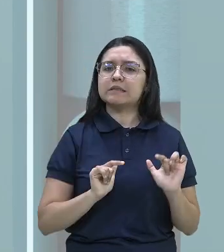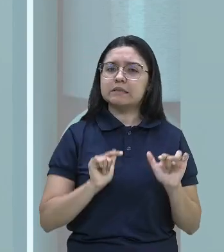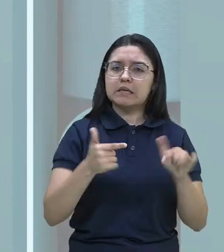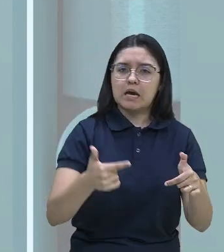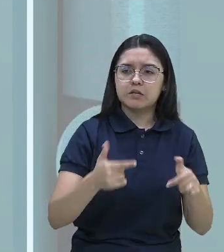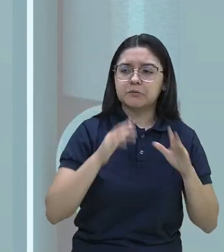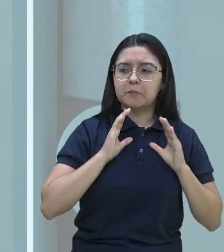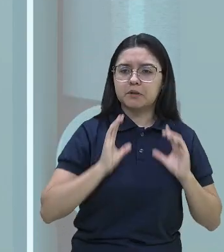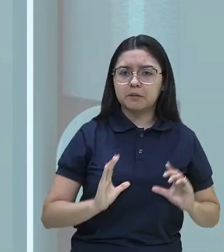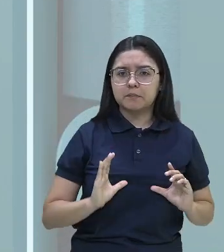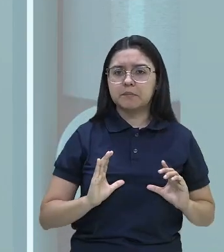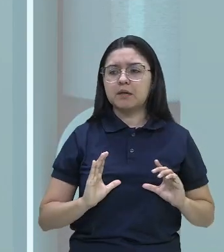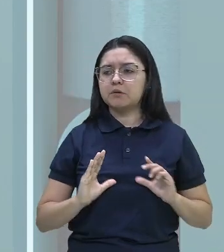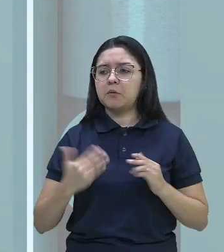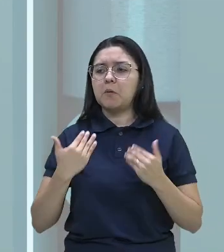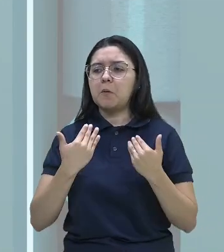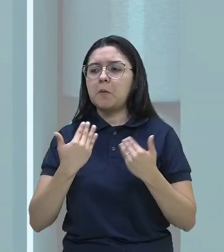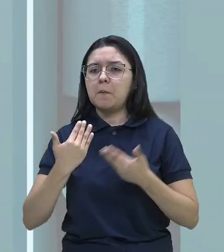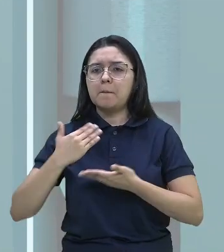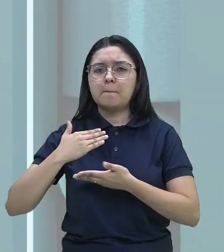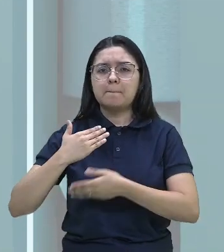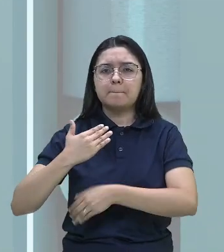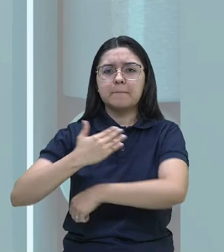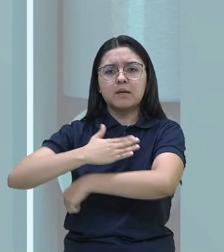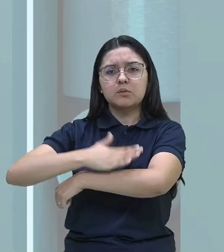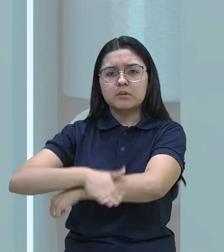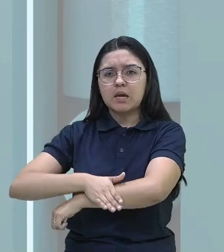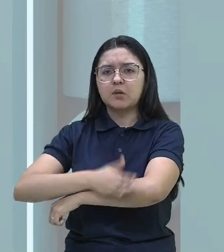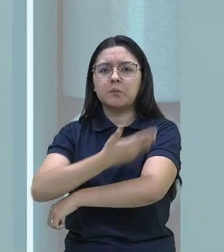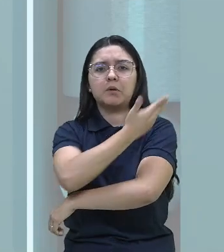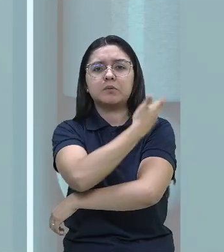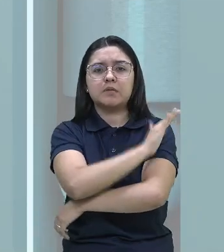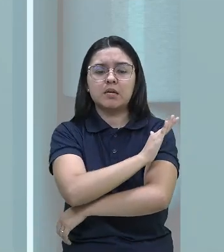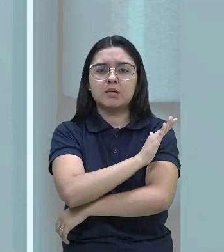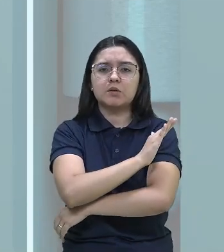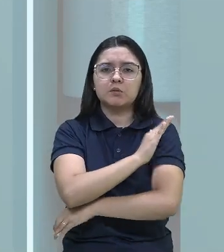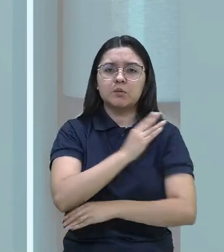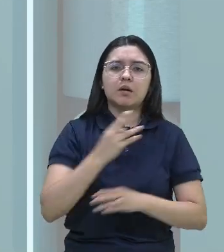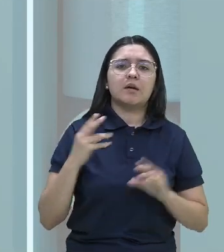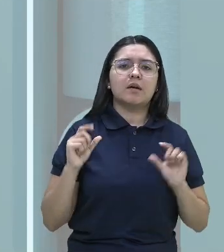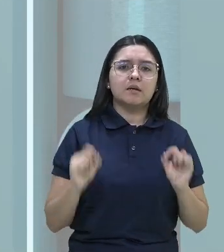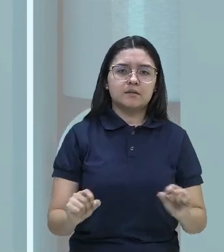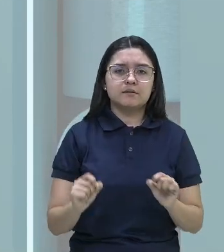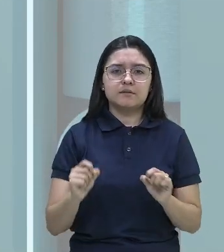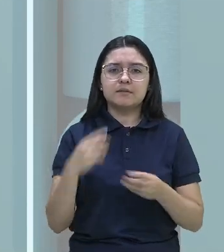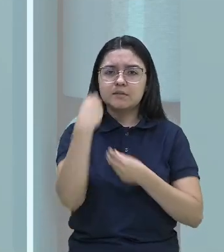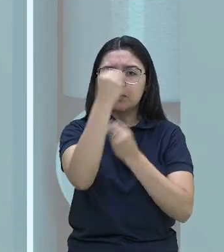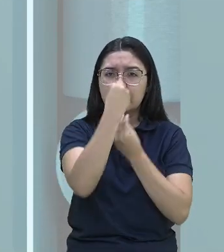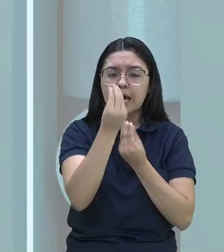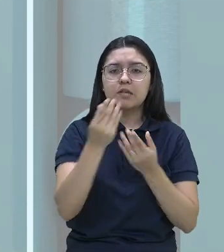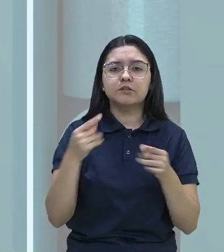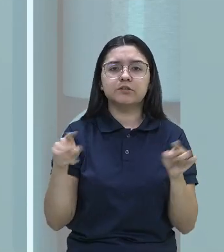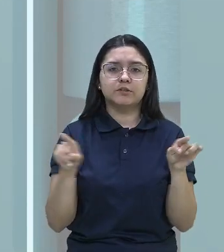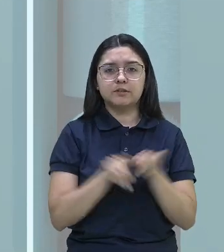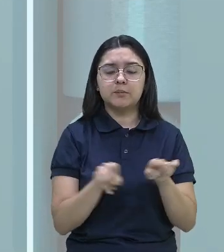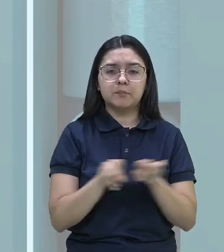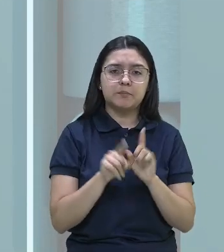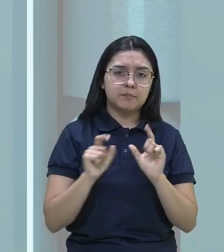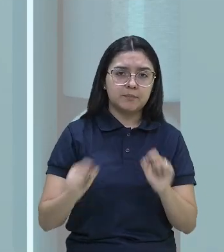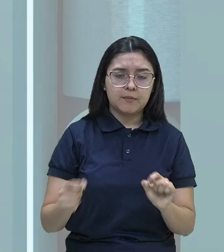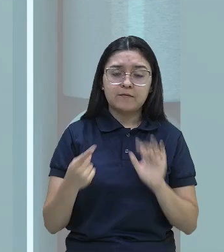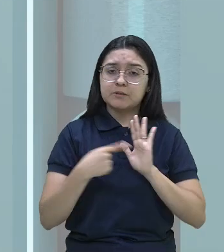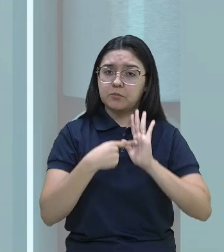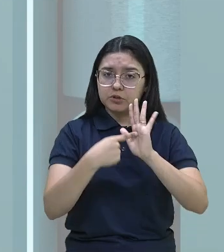A questão do preconceito, da sexualidade, né? Então, isso aí vai ser trazido para o teatro